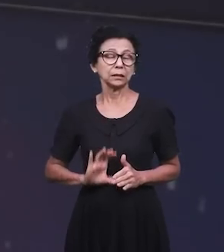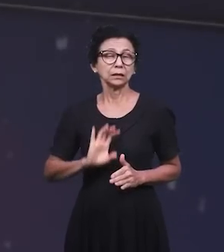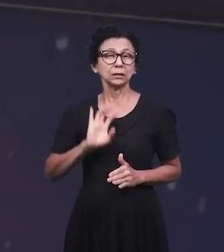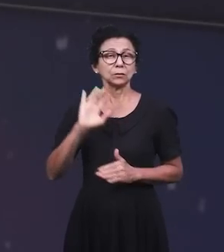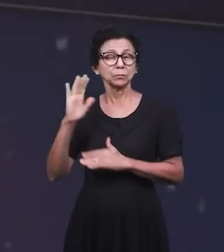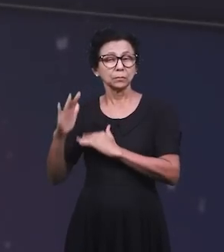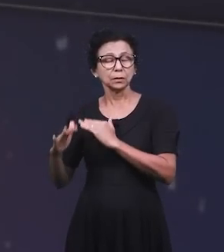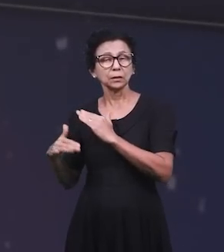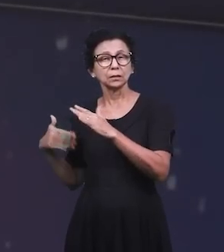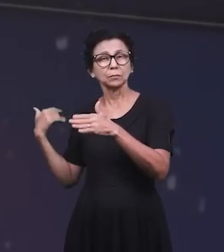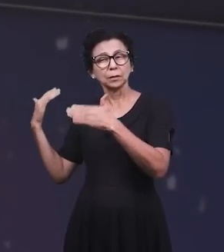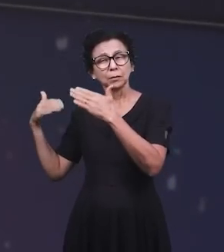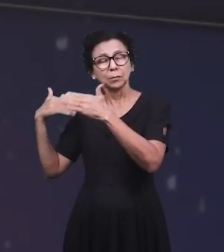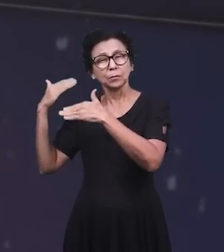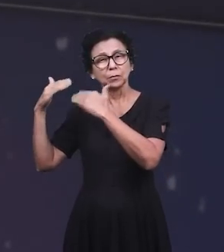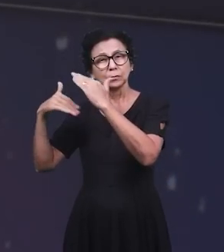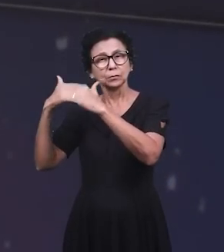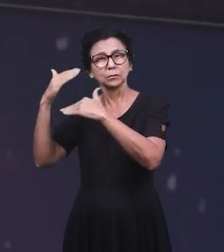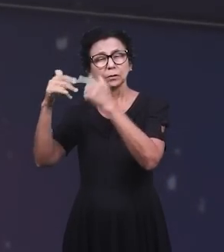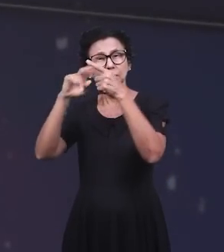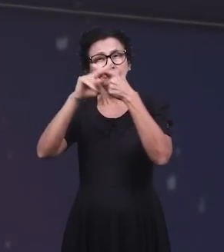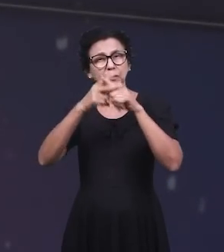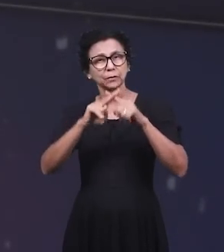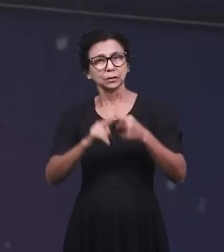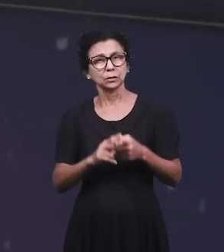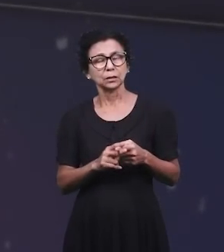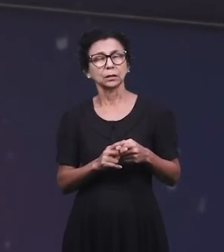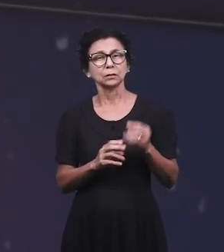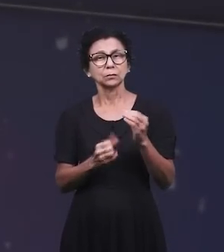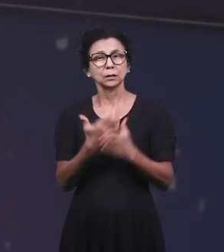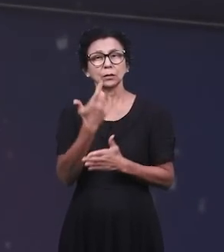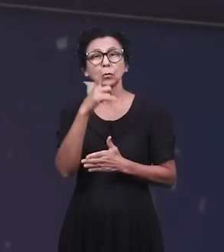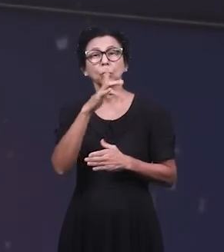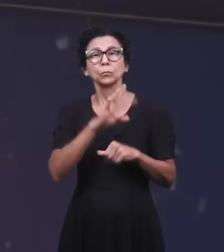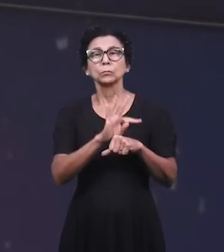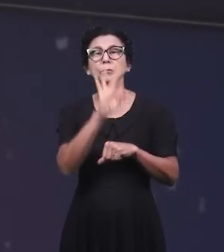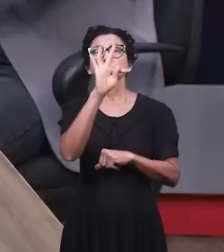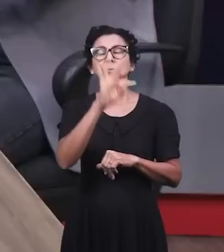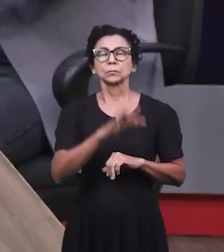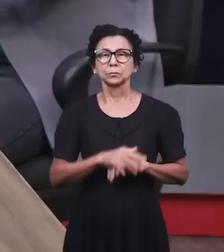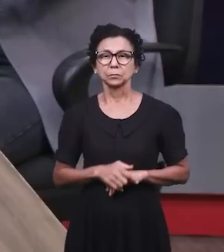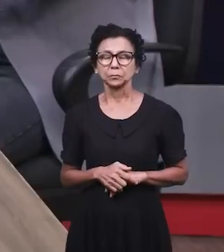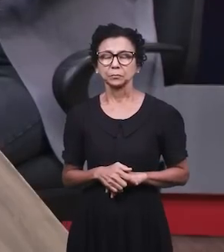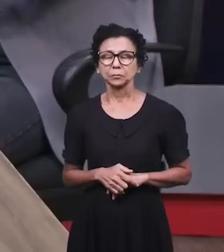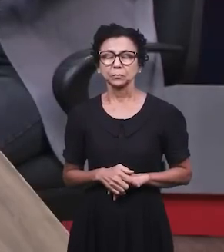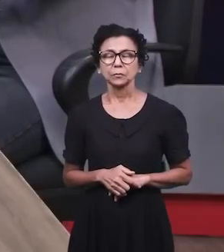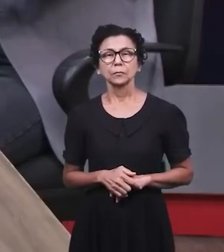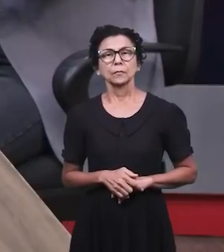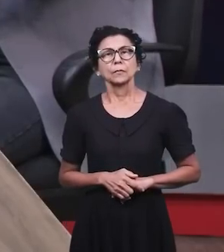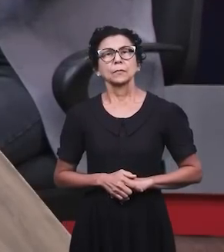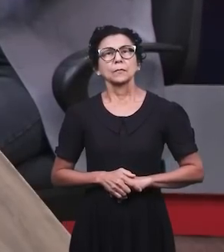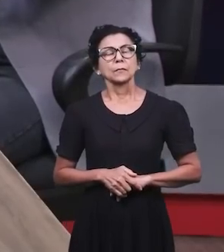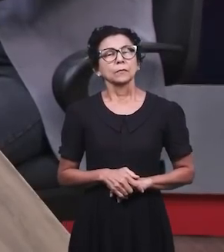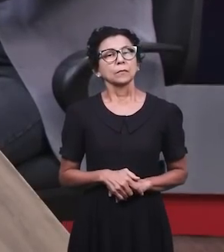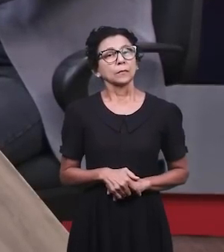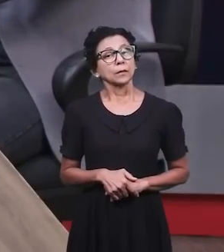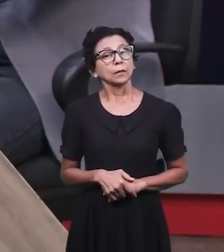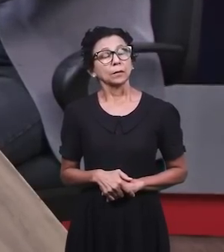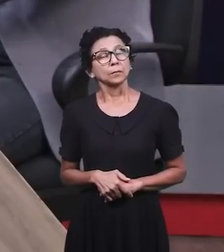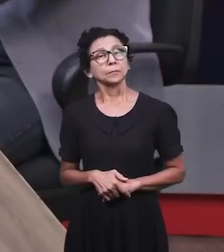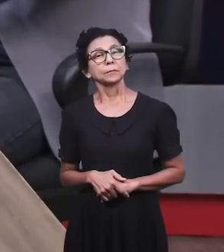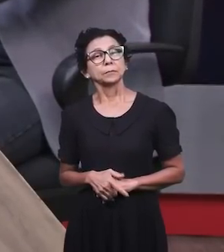foi se aperfeiçoando com o tempo, né? Outras técnicas foram criadas, mas